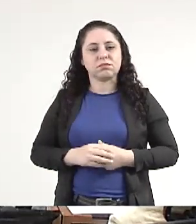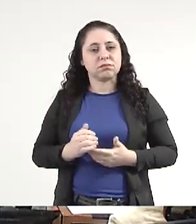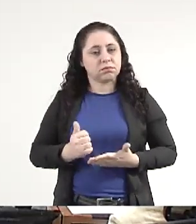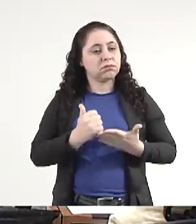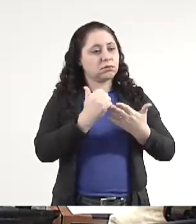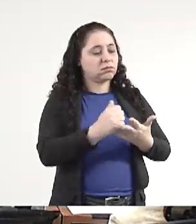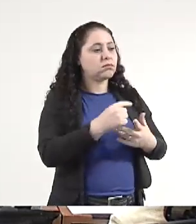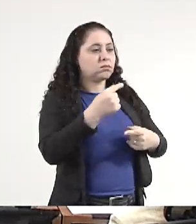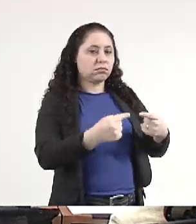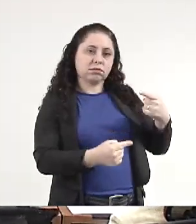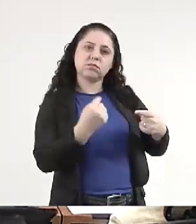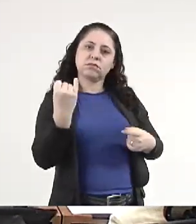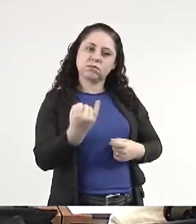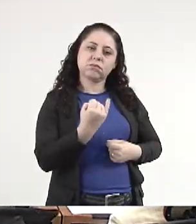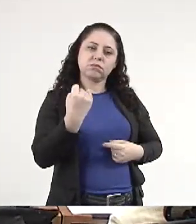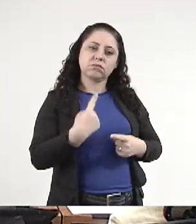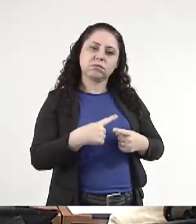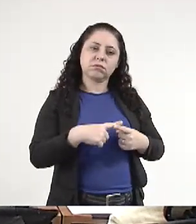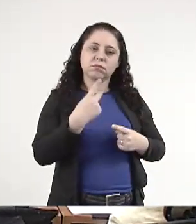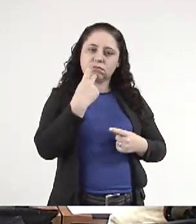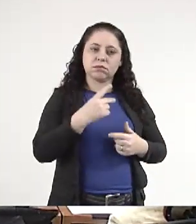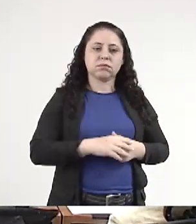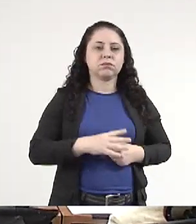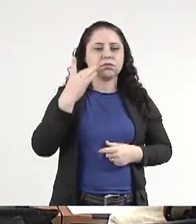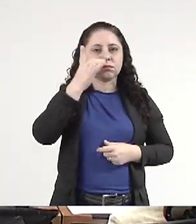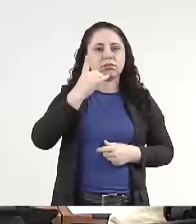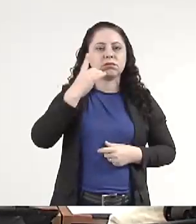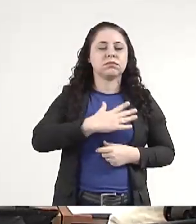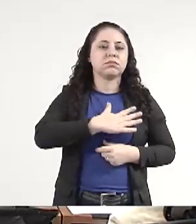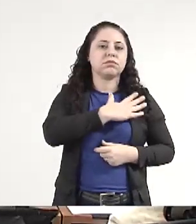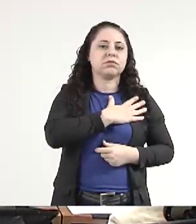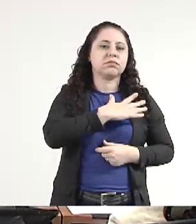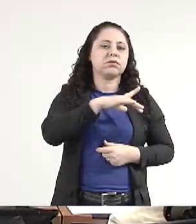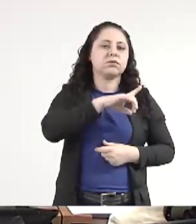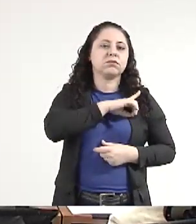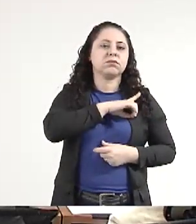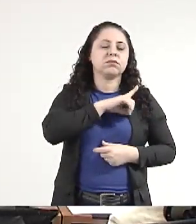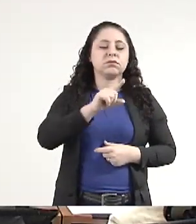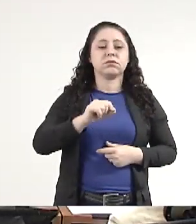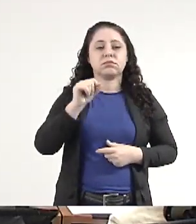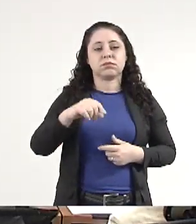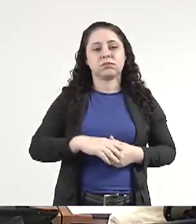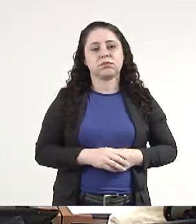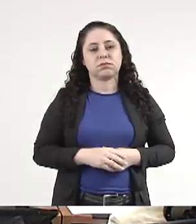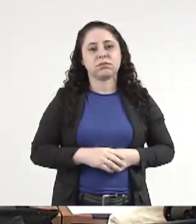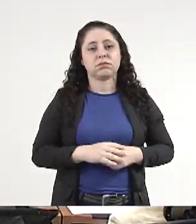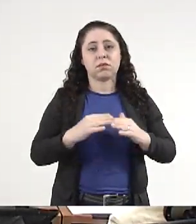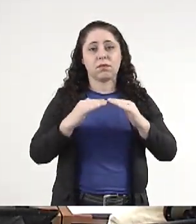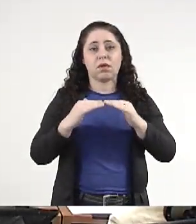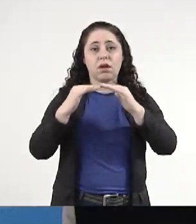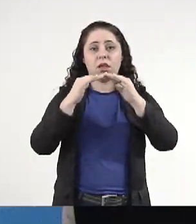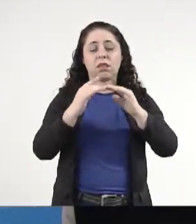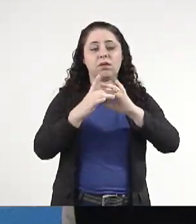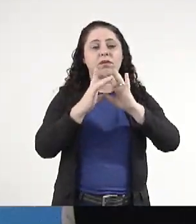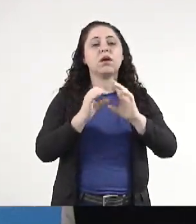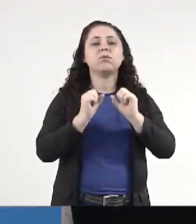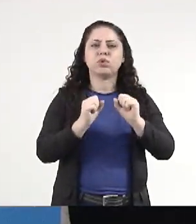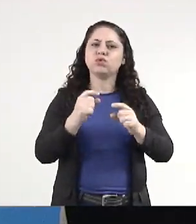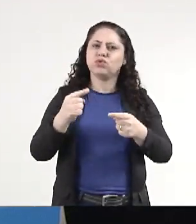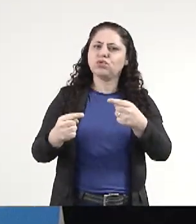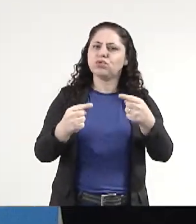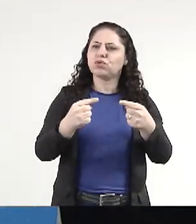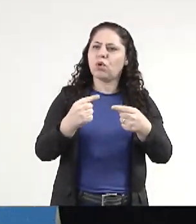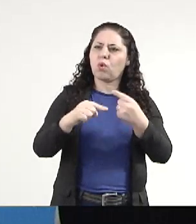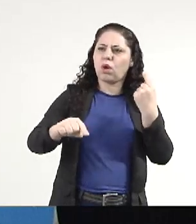nesse debate que eu acho importante. Primeiro quero dizer ao deputado Coronel Davi que na democracia a gente pode